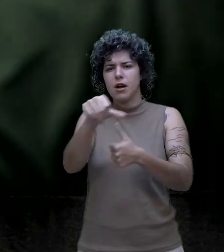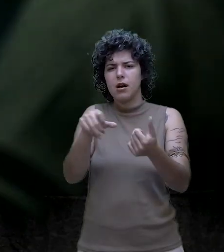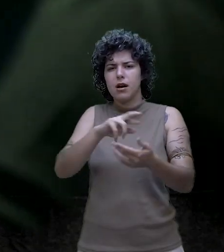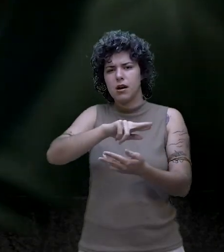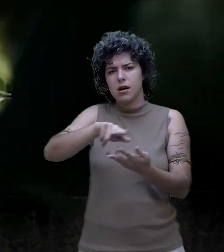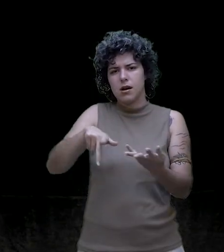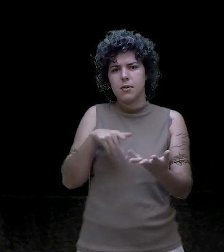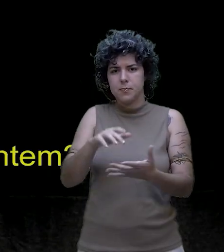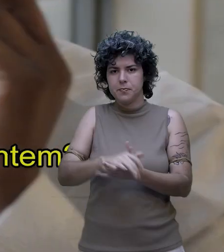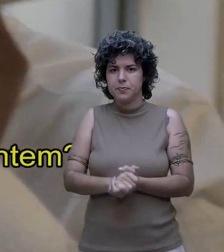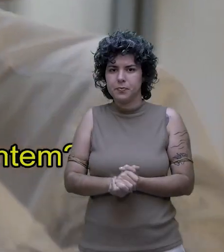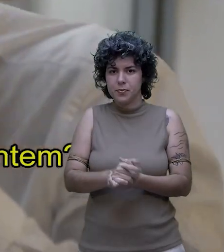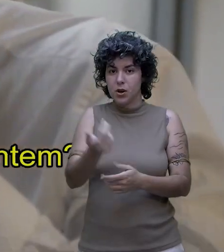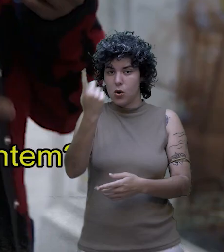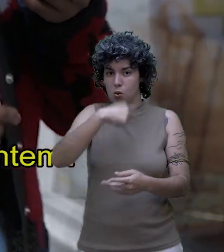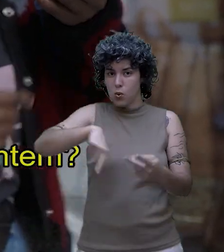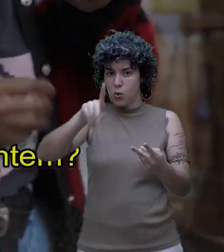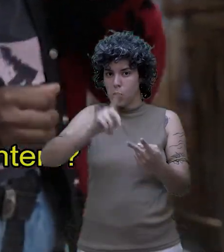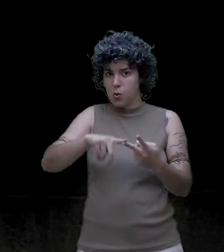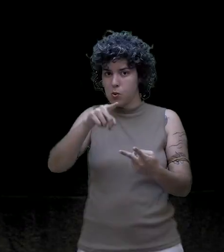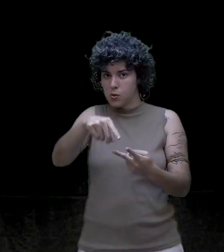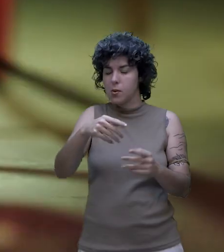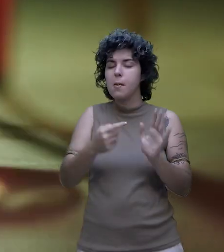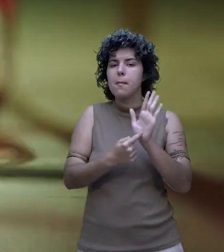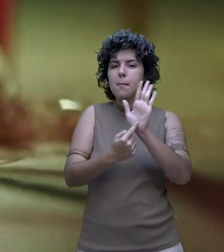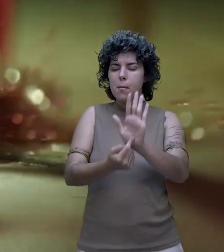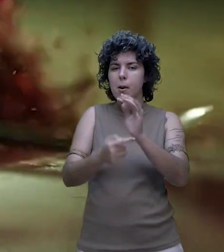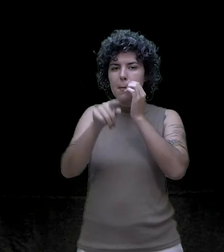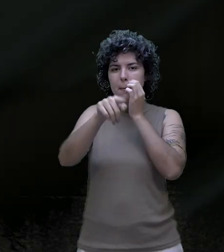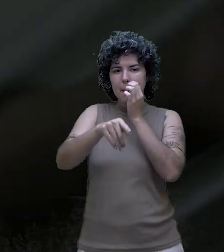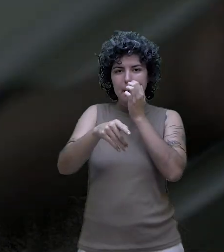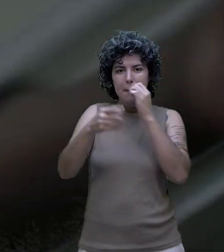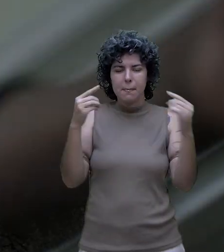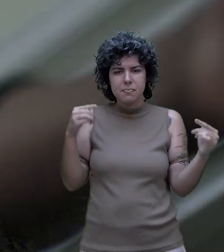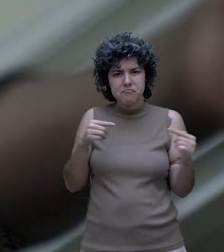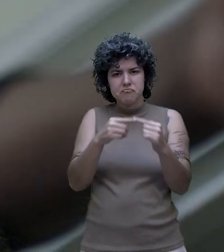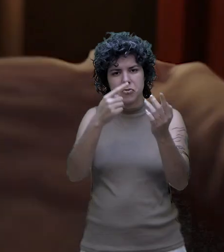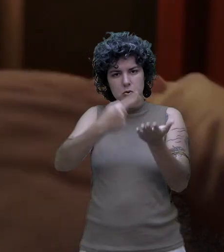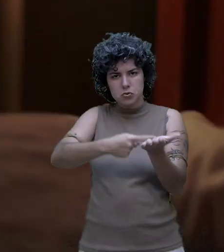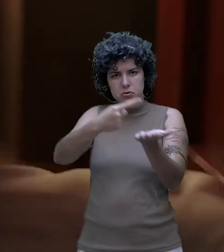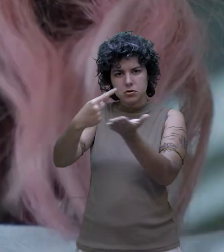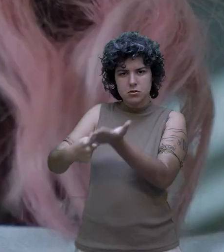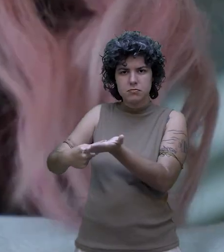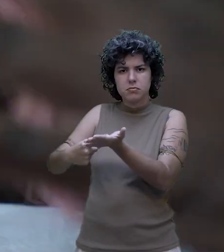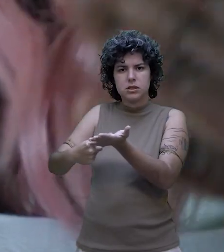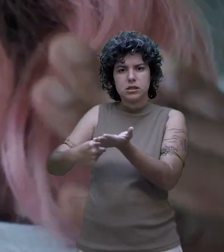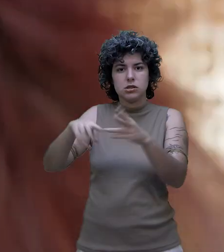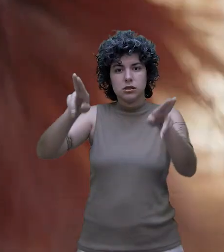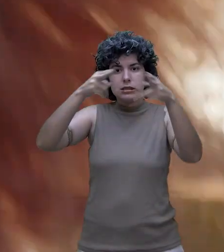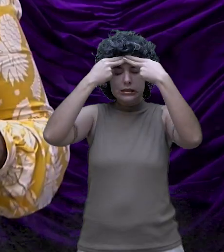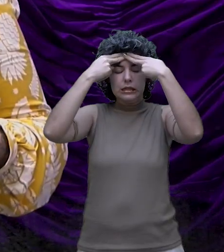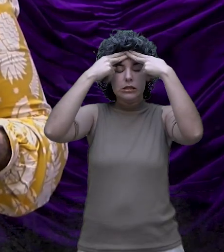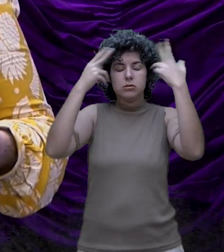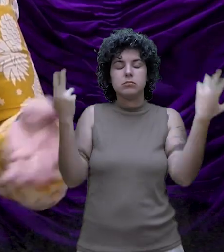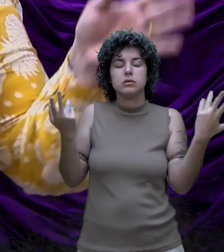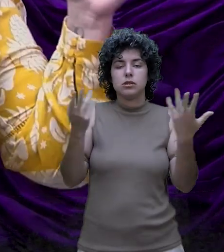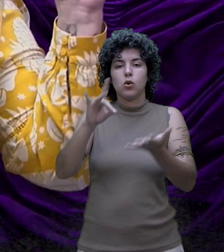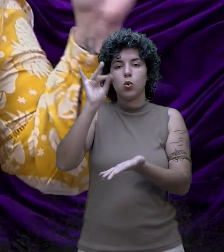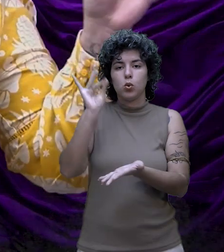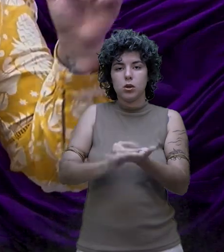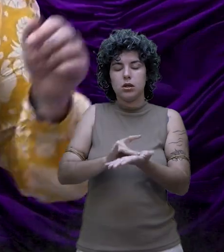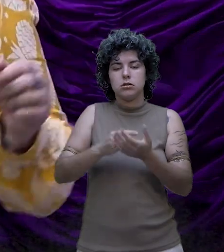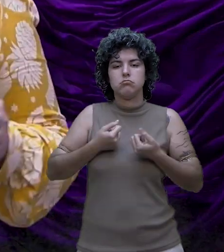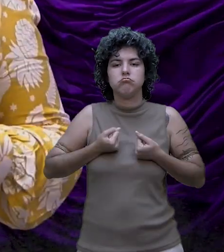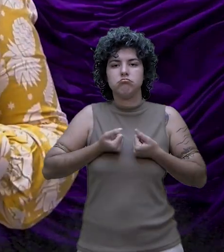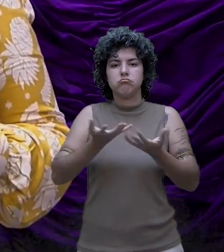Coel, aborda consentimento e trauma com uma honestidade que dá um soco no estômago, no bom sentido. Ah, e os